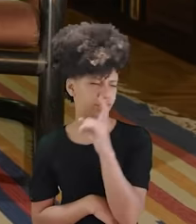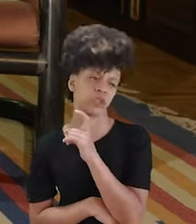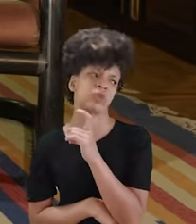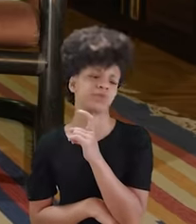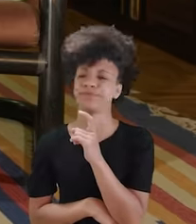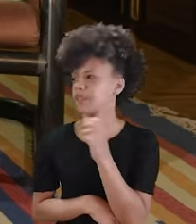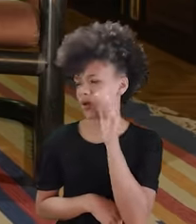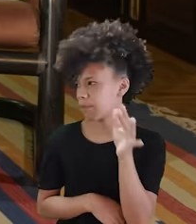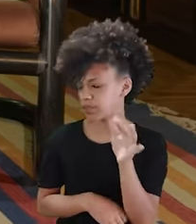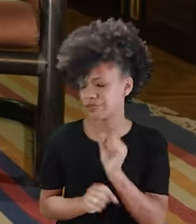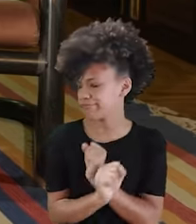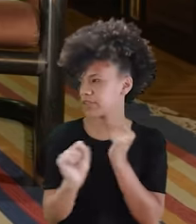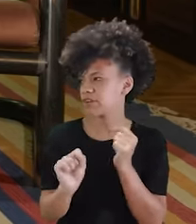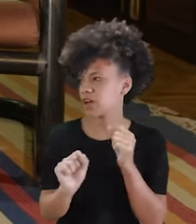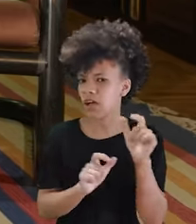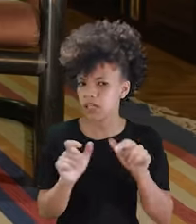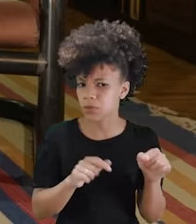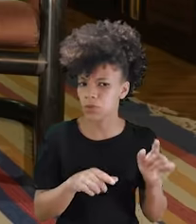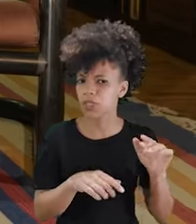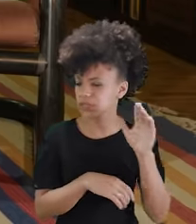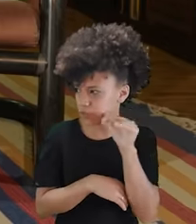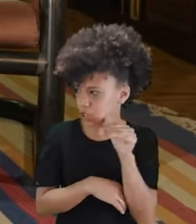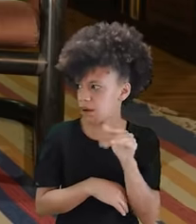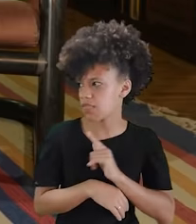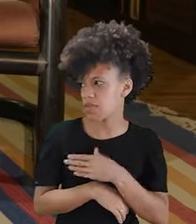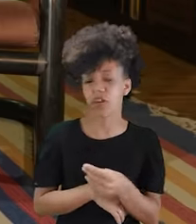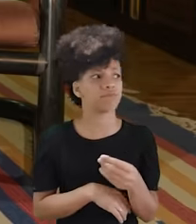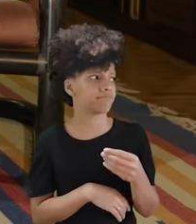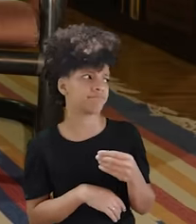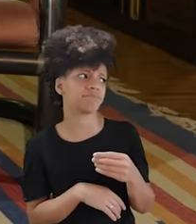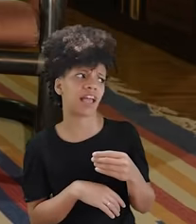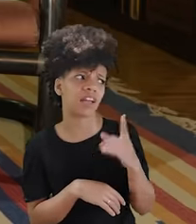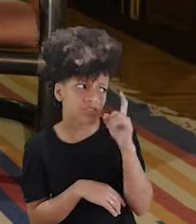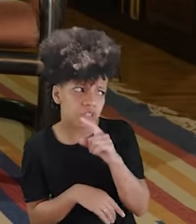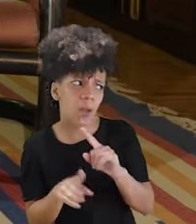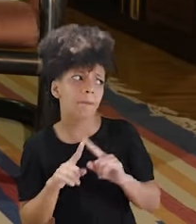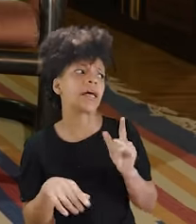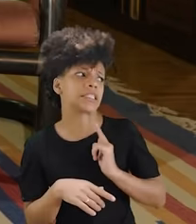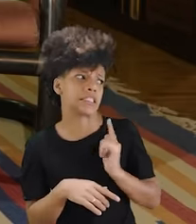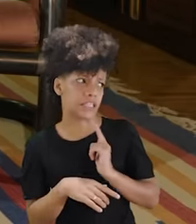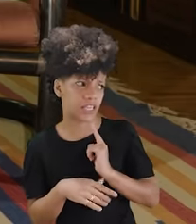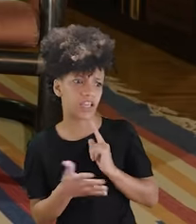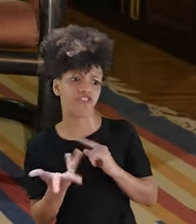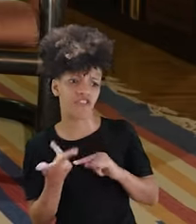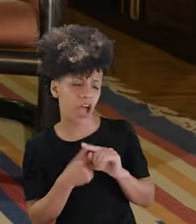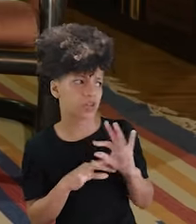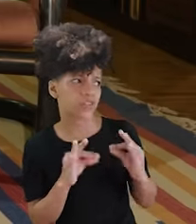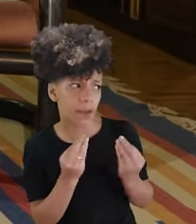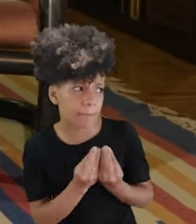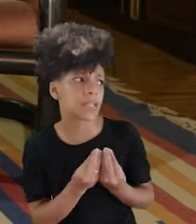é muito difícil e tem várias pessoas que têm família e passou oito meses sem ver a família é bem